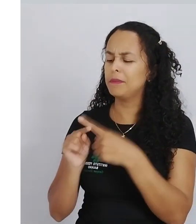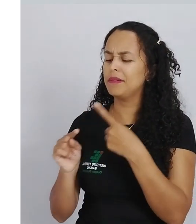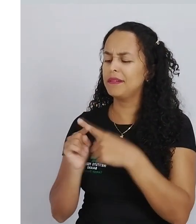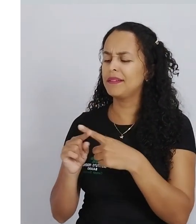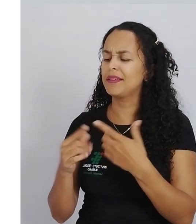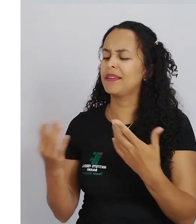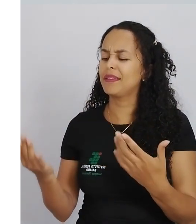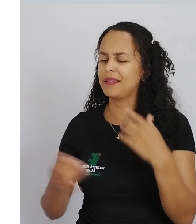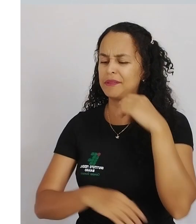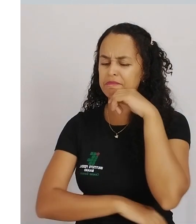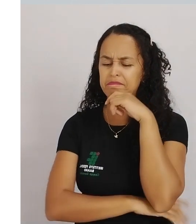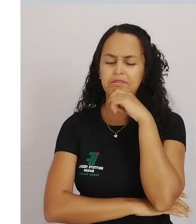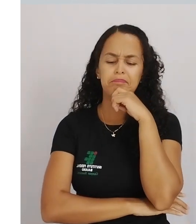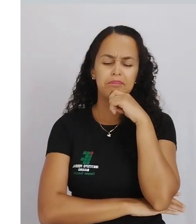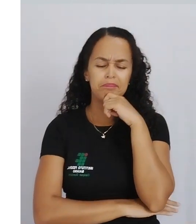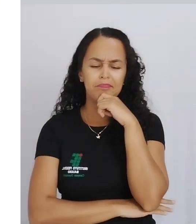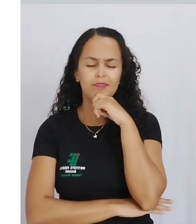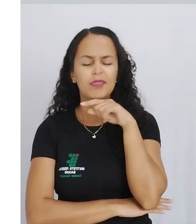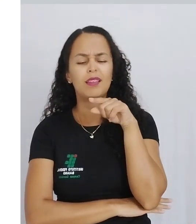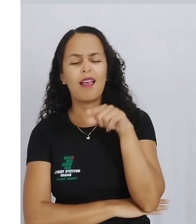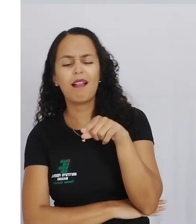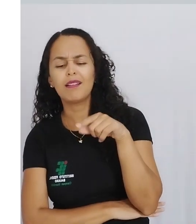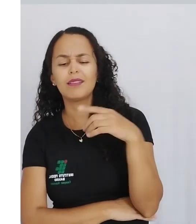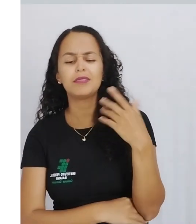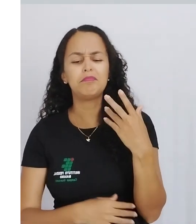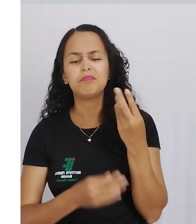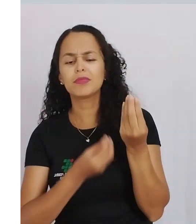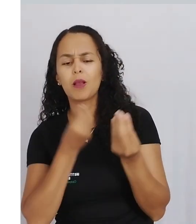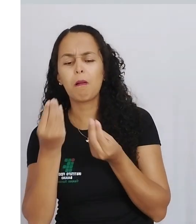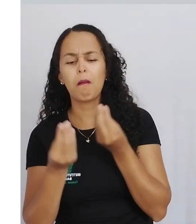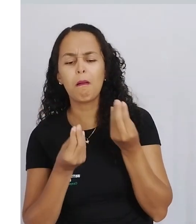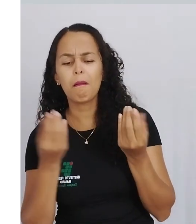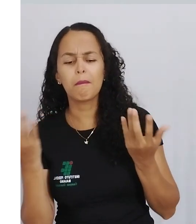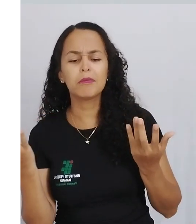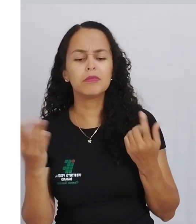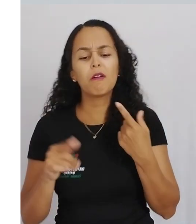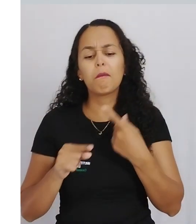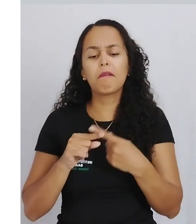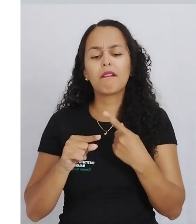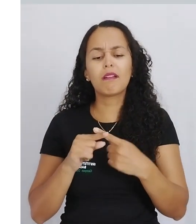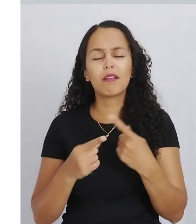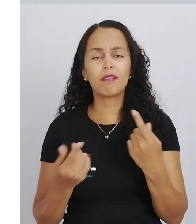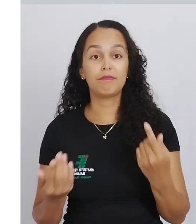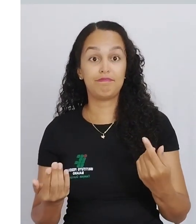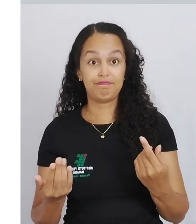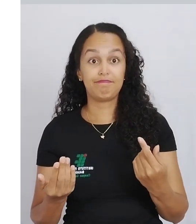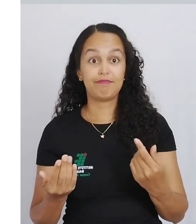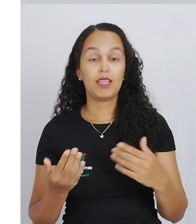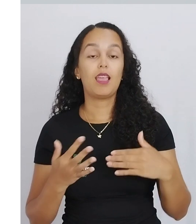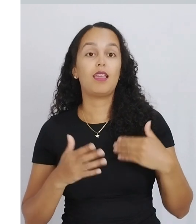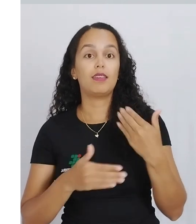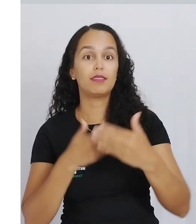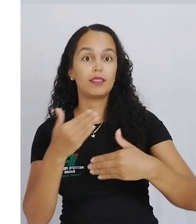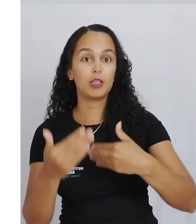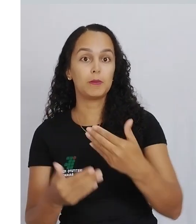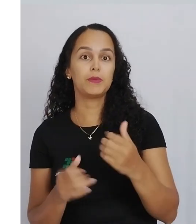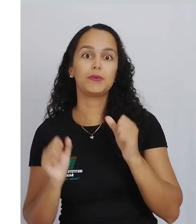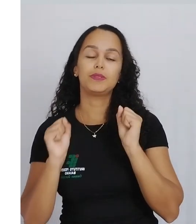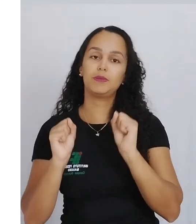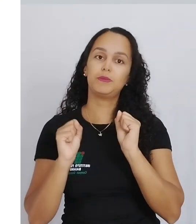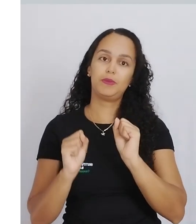assim, né? Afinal de contas, o que que faz que aquilo seja daquela forma? Né? E a partir da pergunta, você